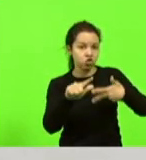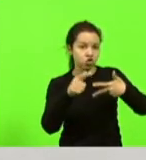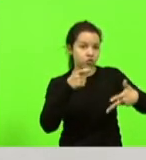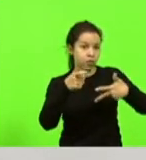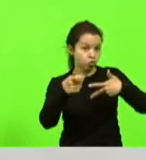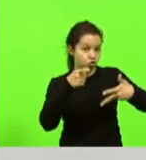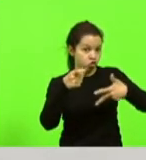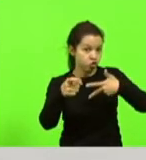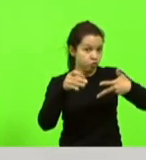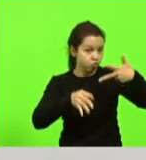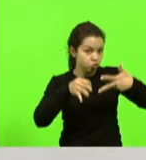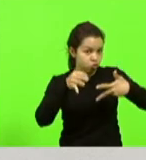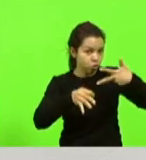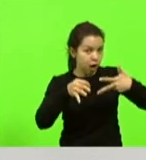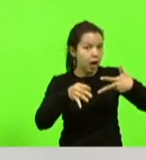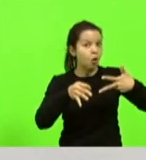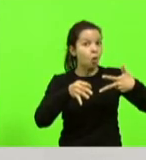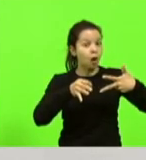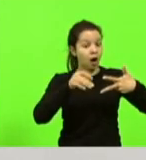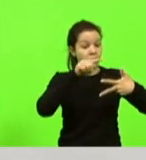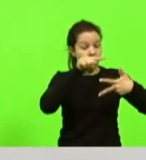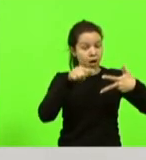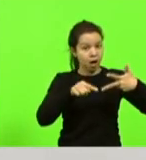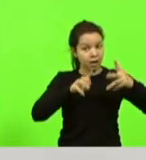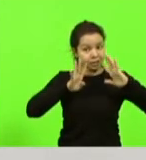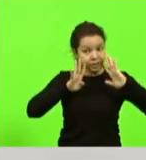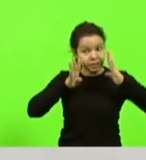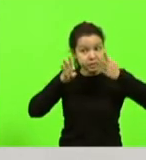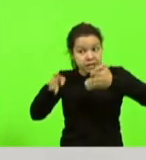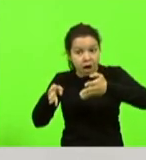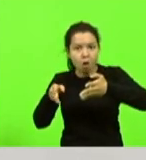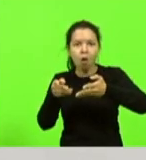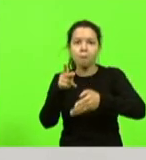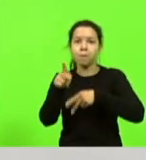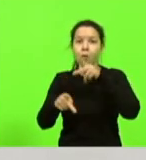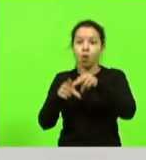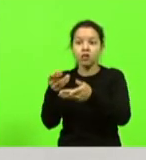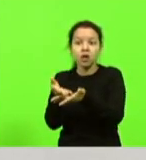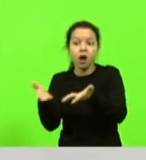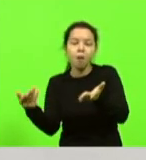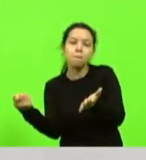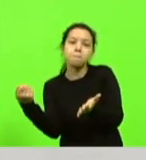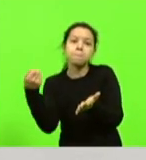voltar a atenção para quem paga o salário de vocês. O nosso.